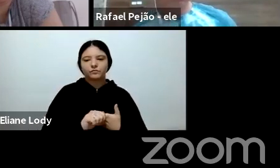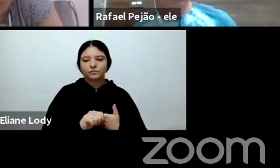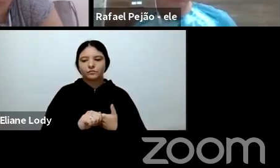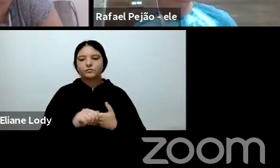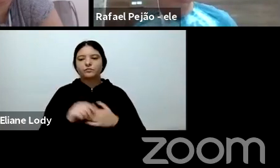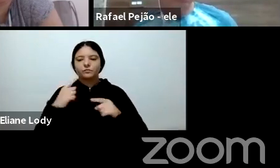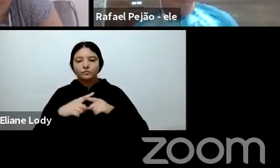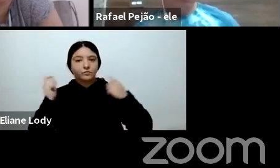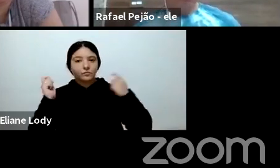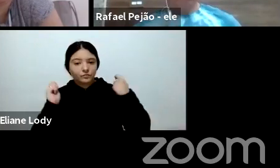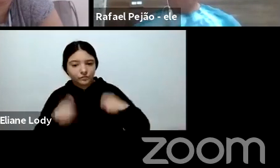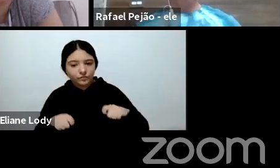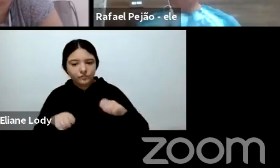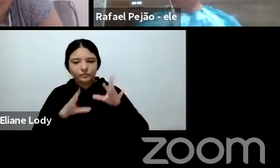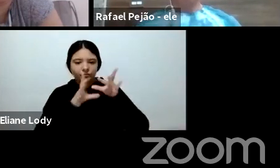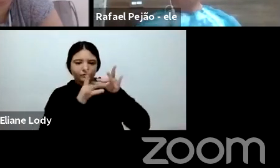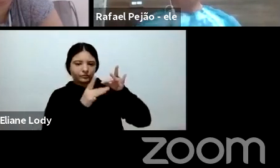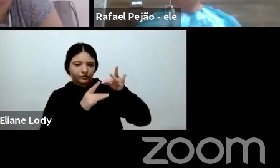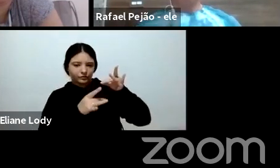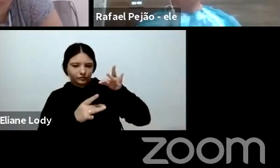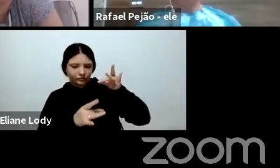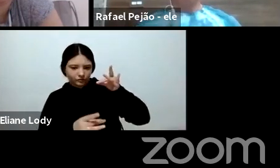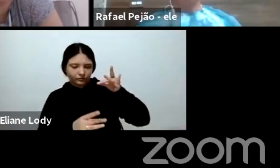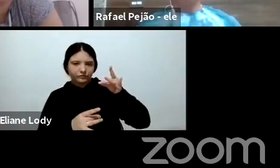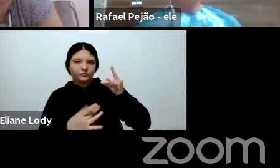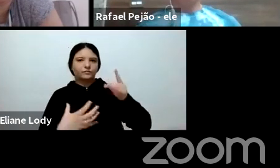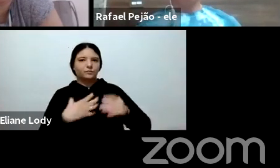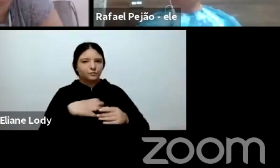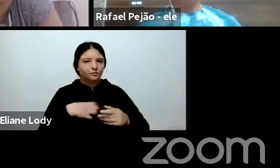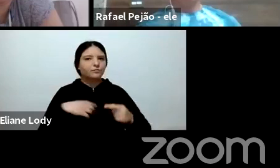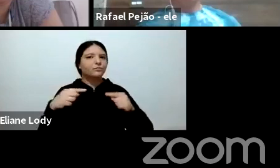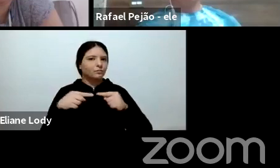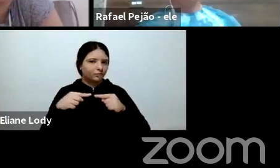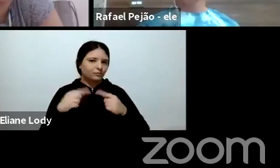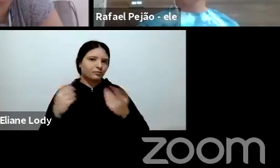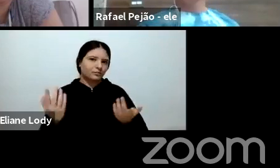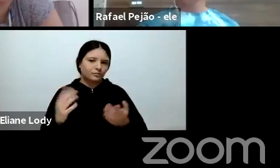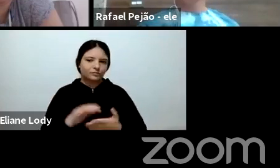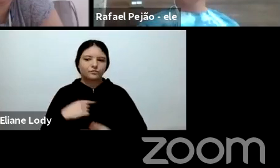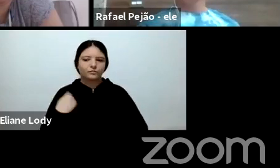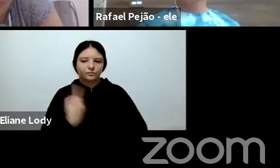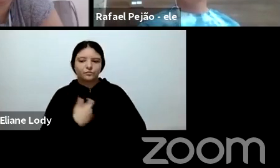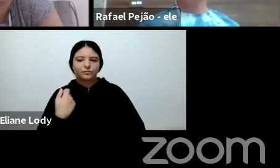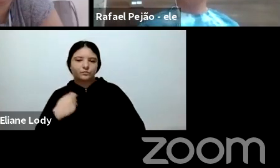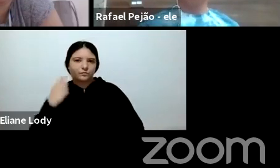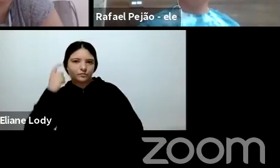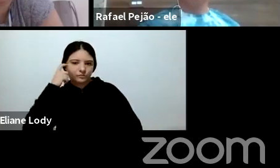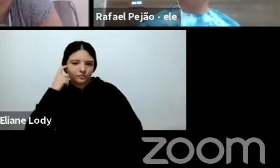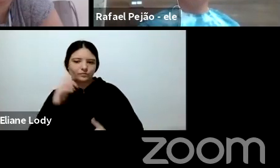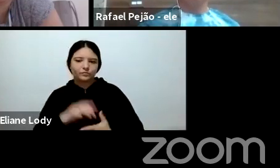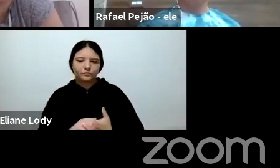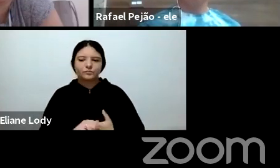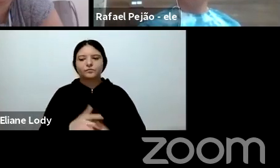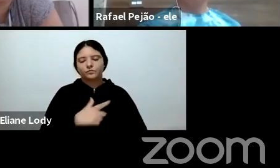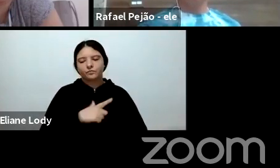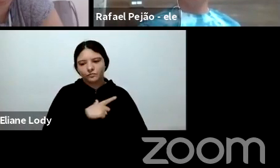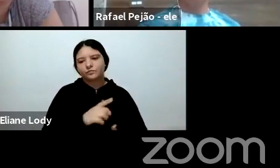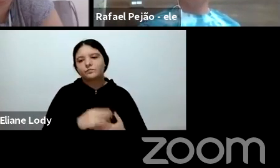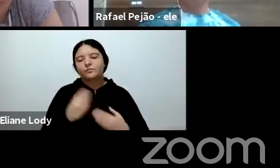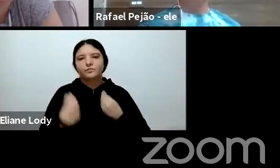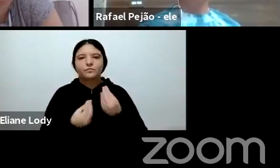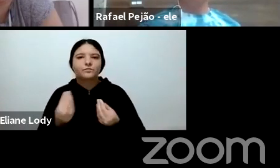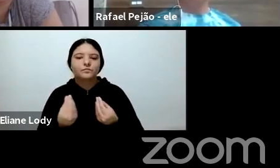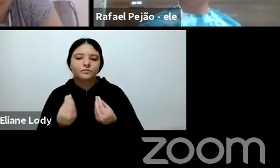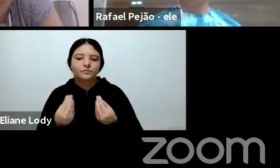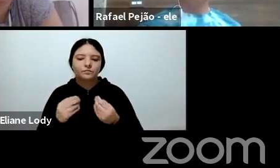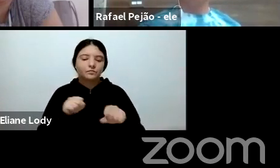de descrever esse funcionamento de uma forma adequada, né? Para que a gente tem isso, né? Como com a nossa formação